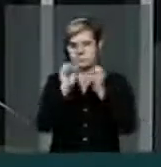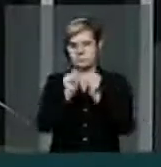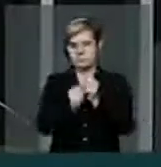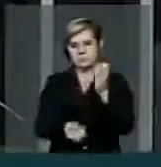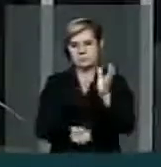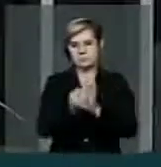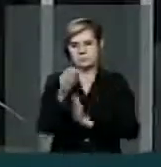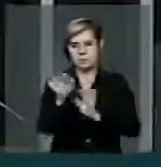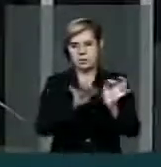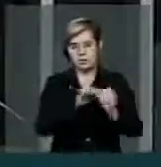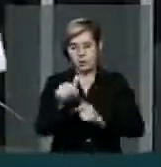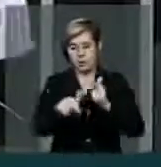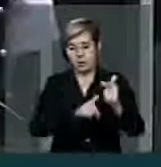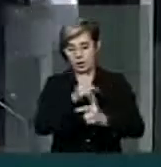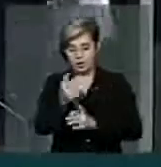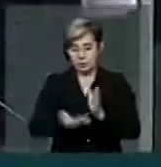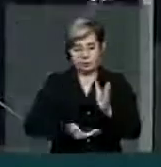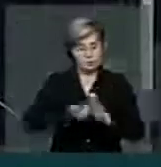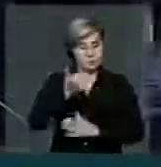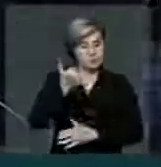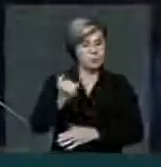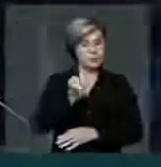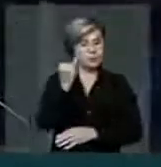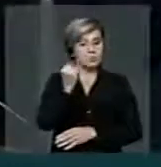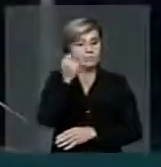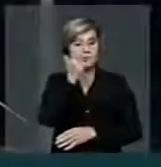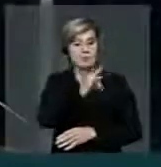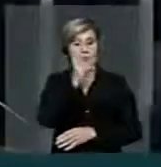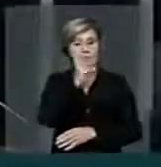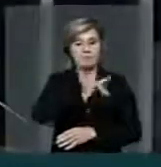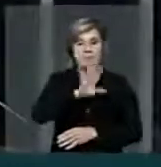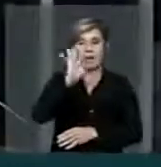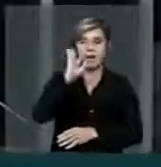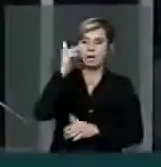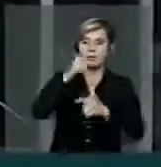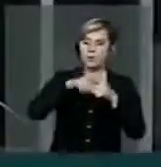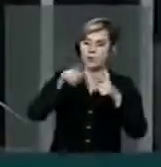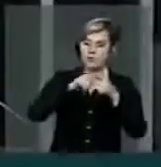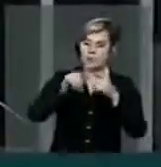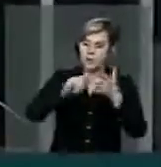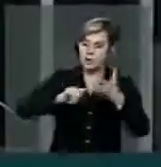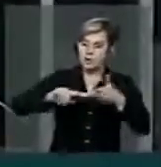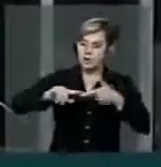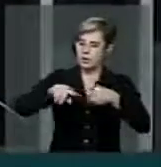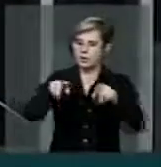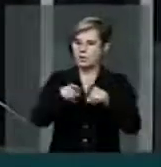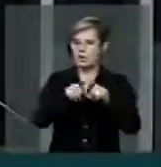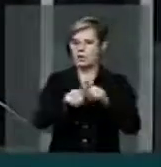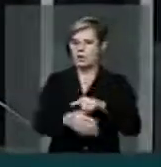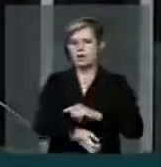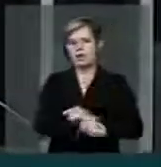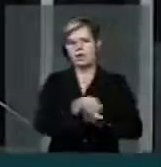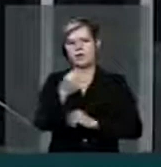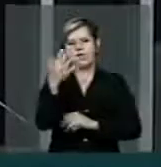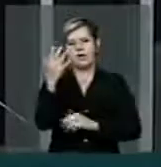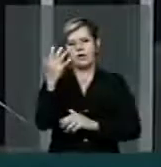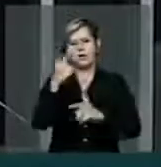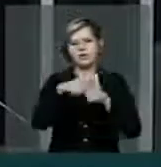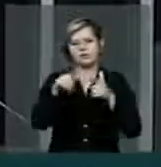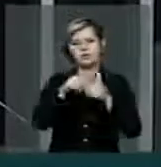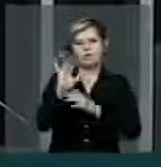ações efetivas, focando na solução desses problemas. E mais, senhor presidente, diversos impactos socioeconômicos e